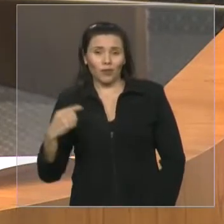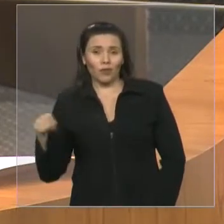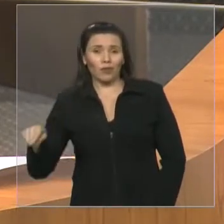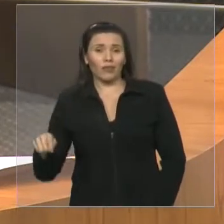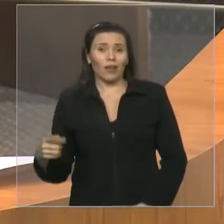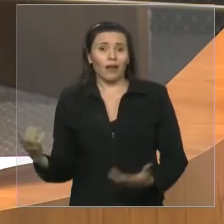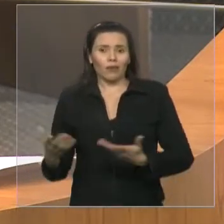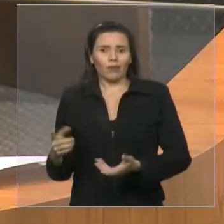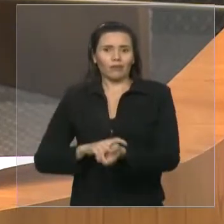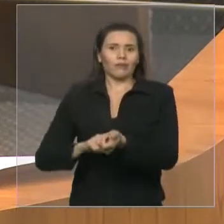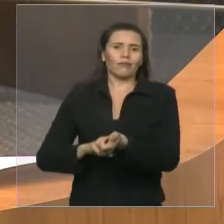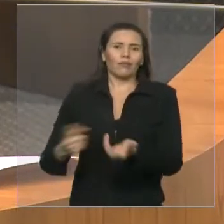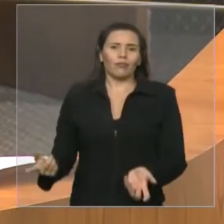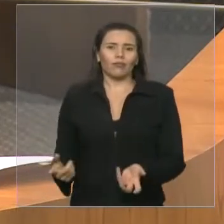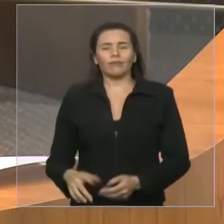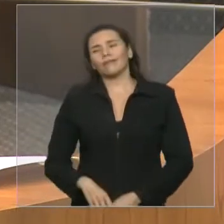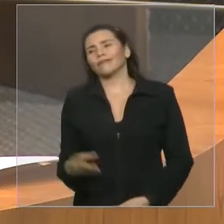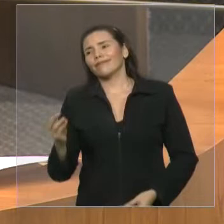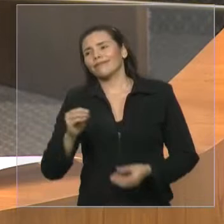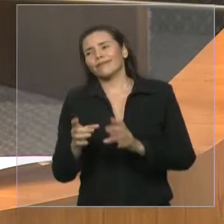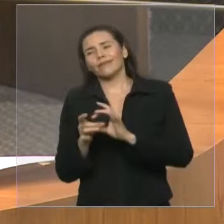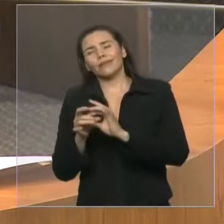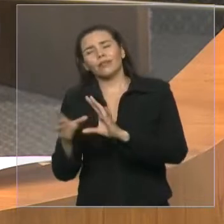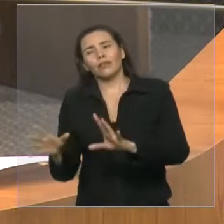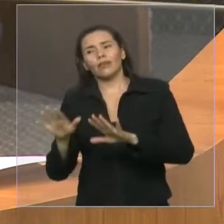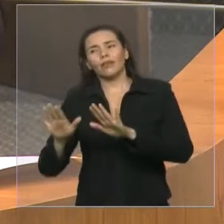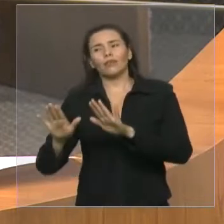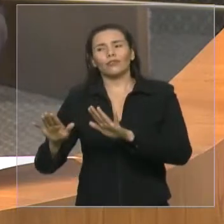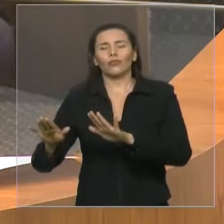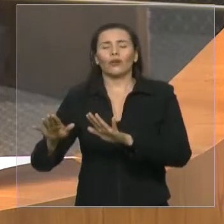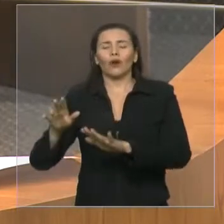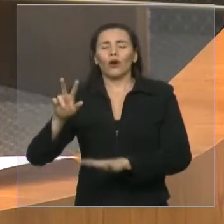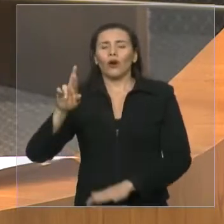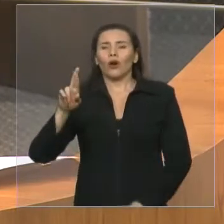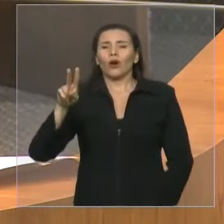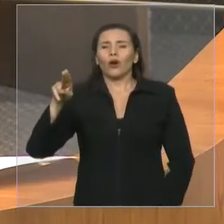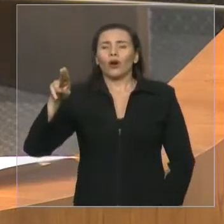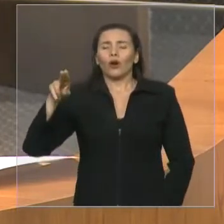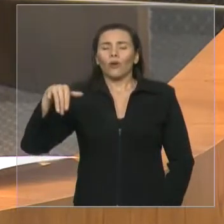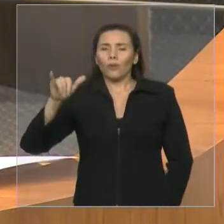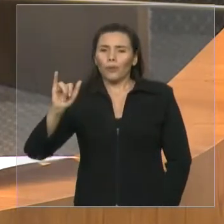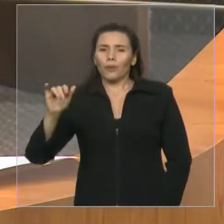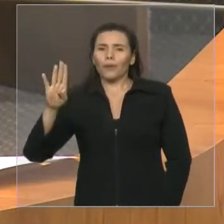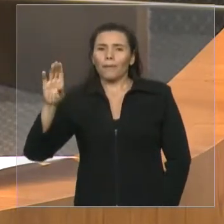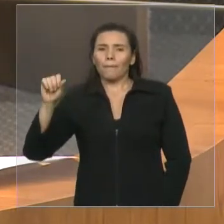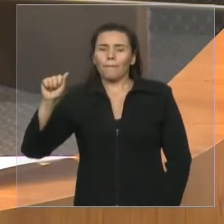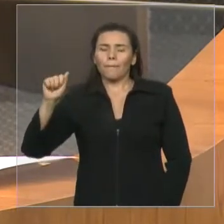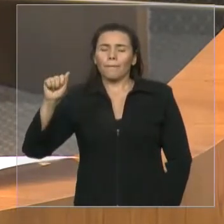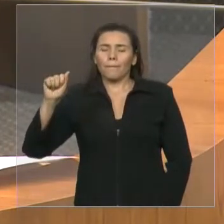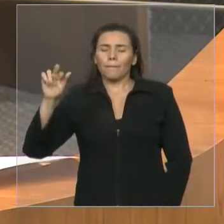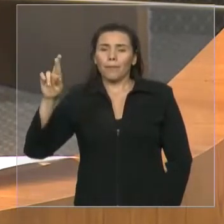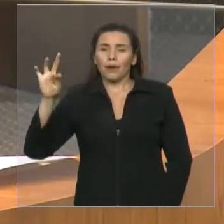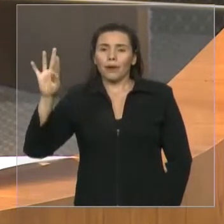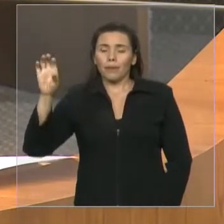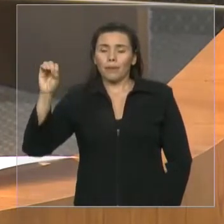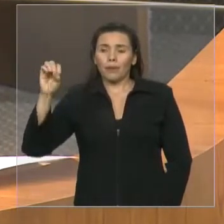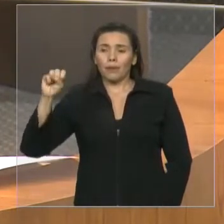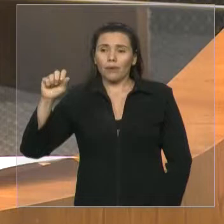Interessem ao complexo, interessem. O que é interessar? Qual o limite dos teus